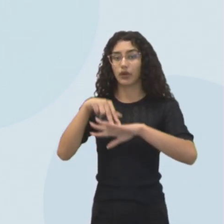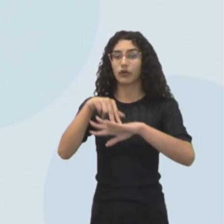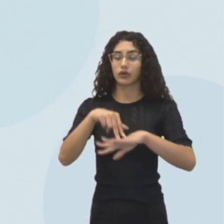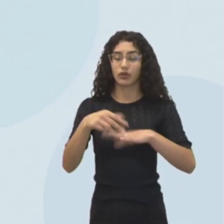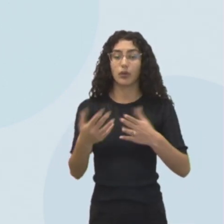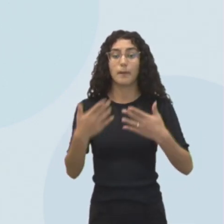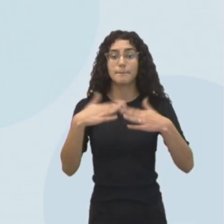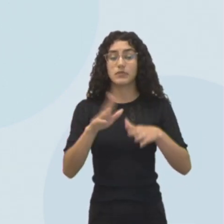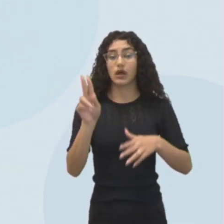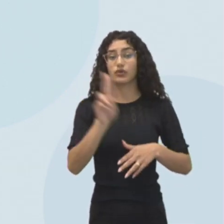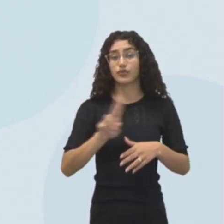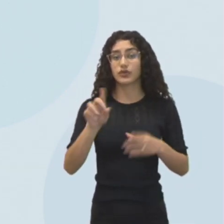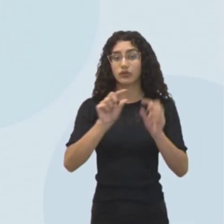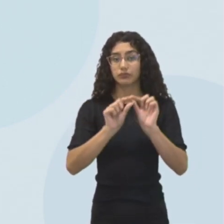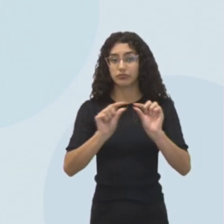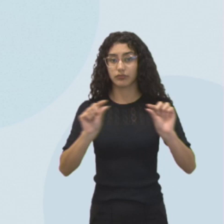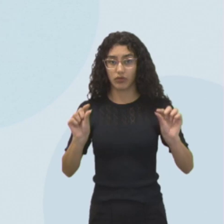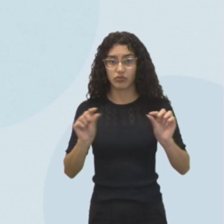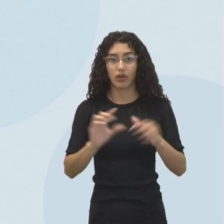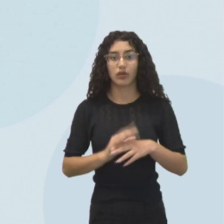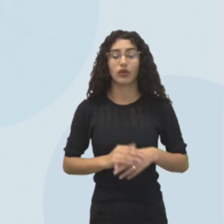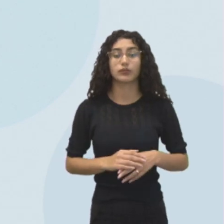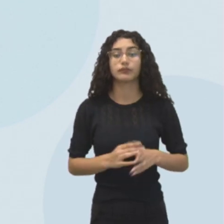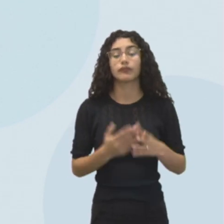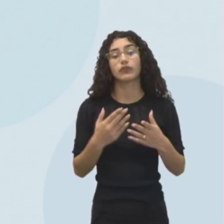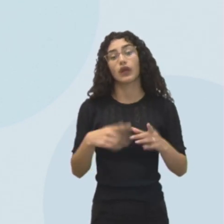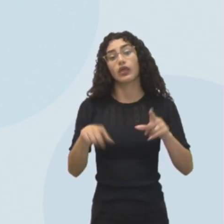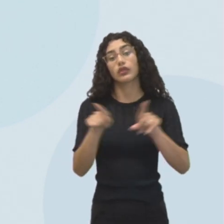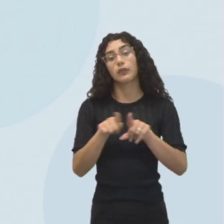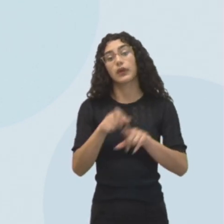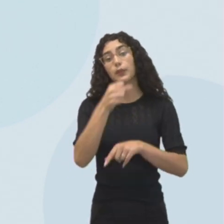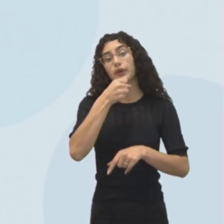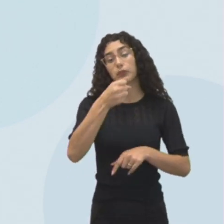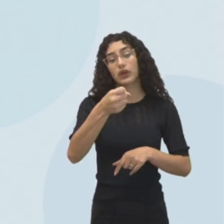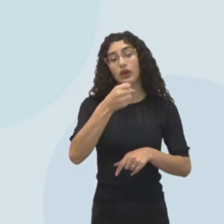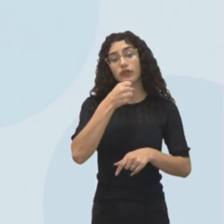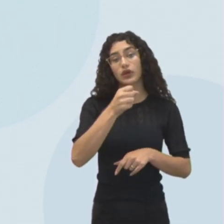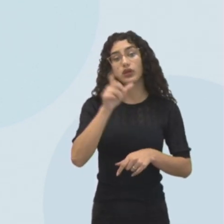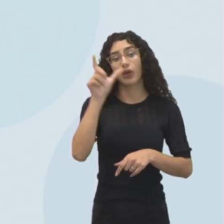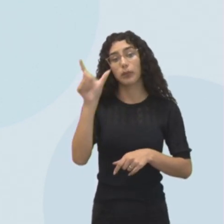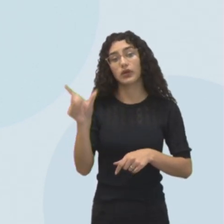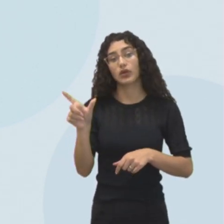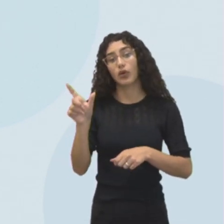mas utilizando legenda, e entrevistas com estrangeiros.